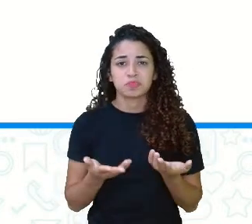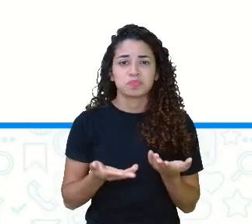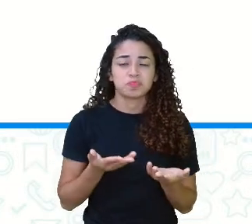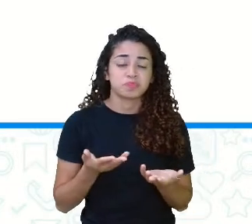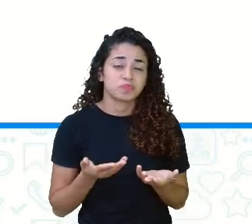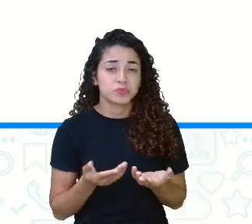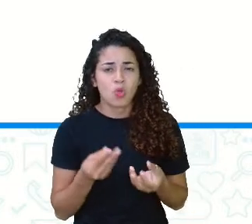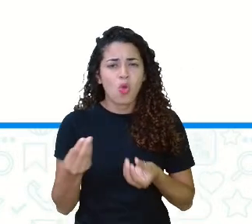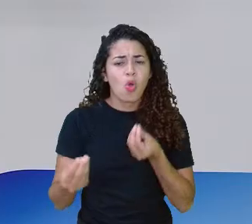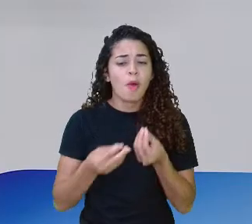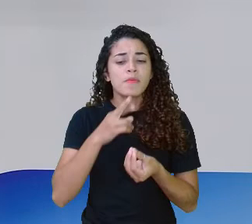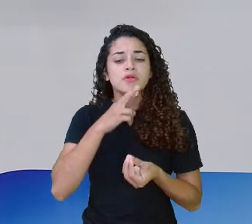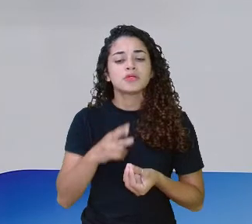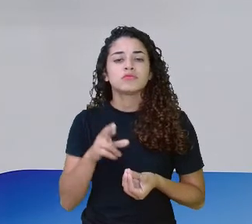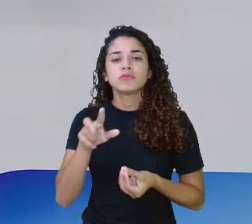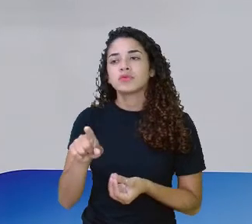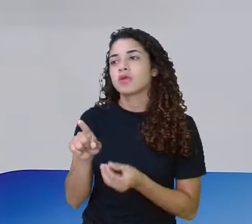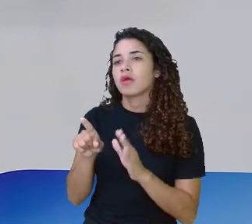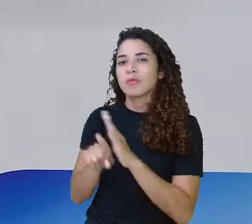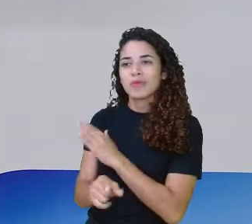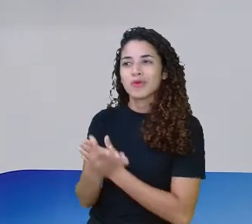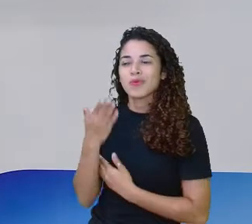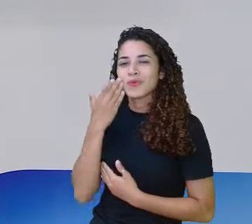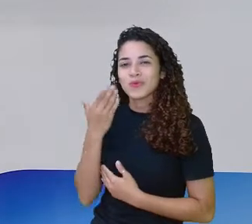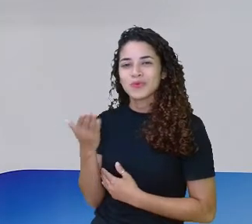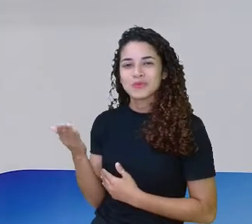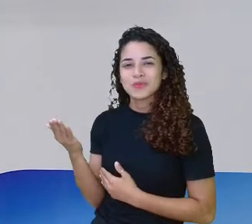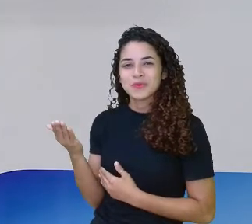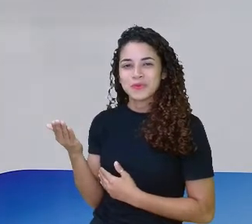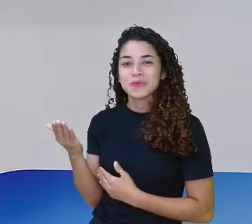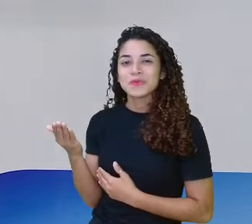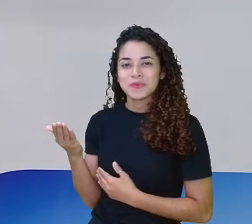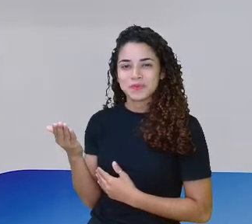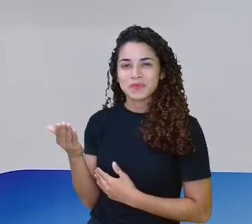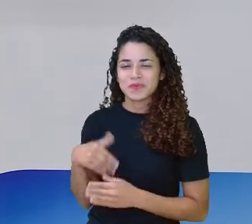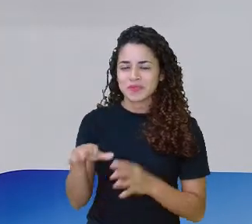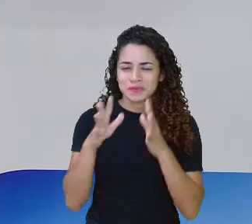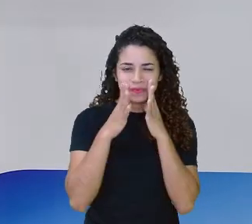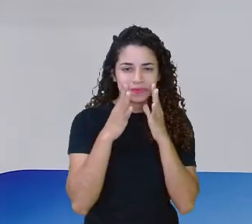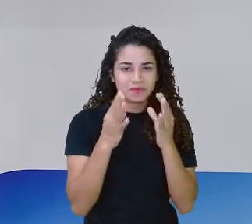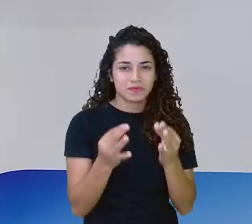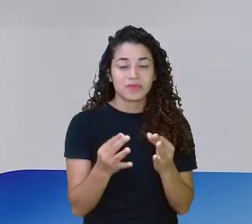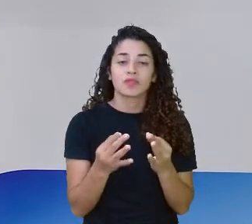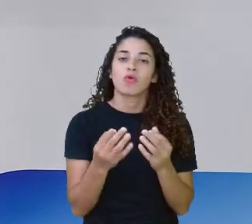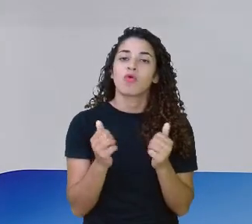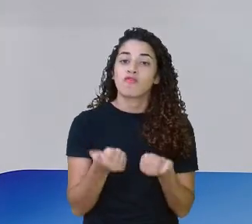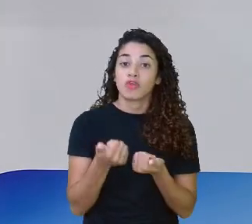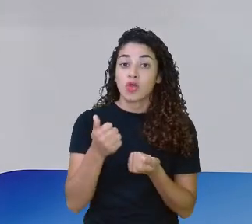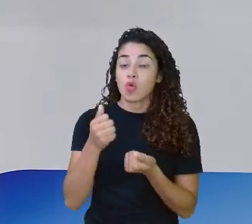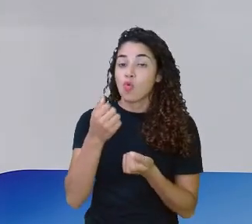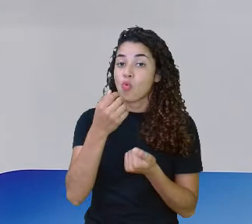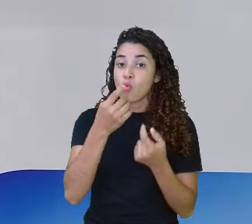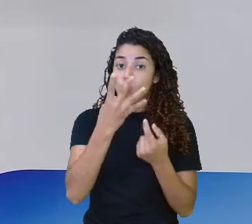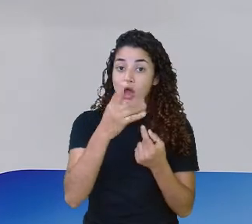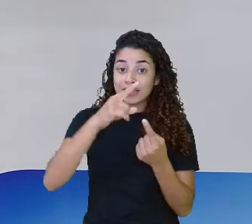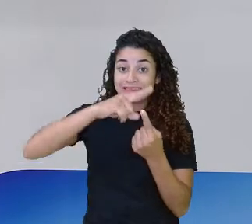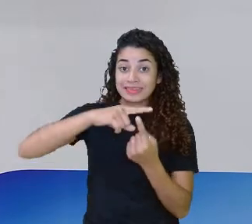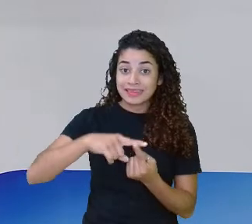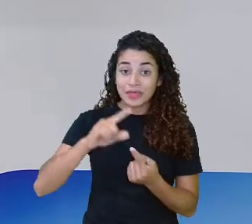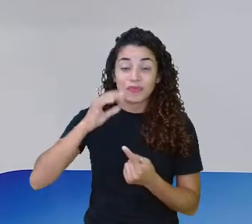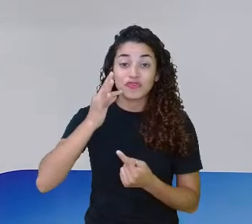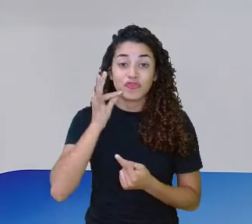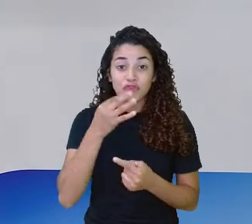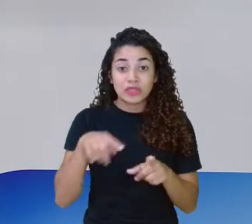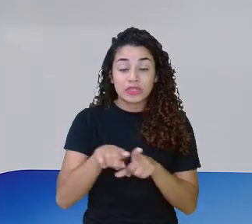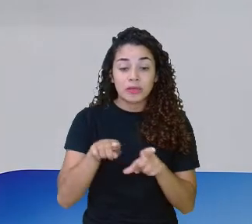responderia essa questão? Presta atenção comigo. Quatro tipos de fruta e três